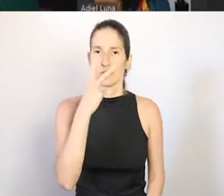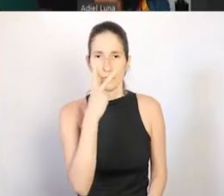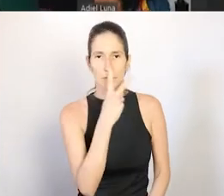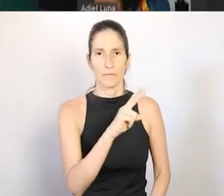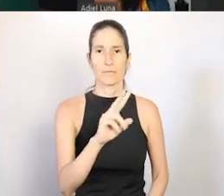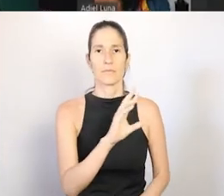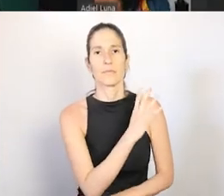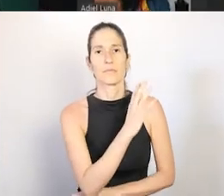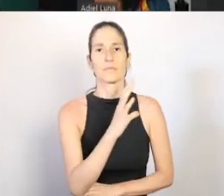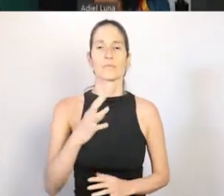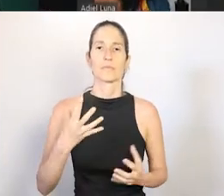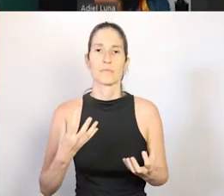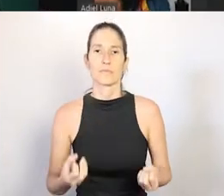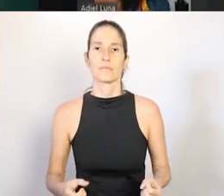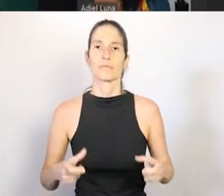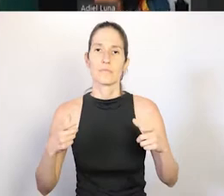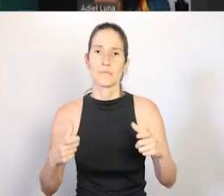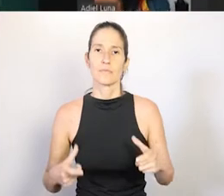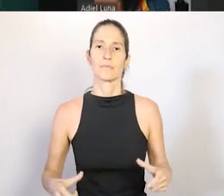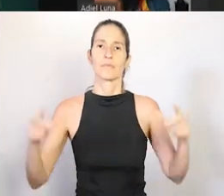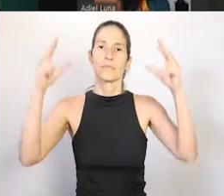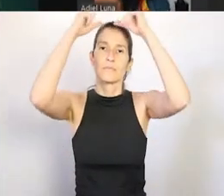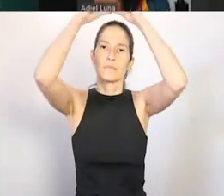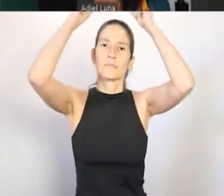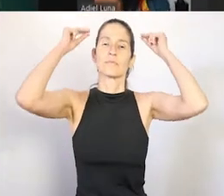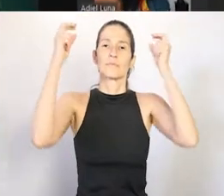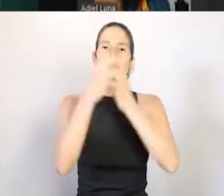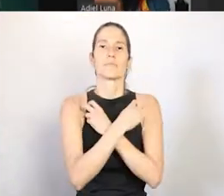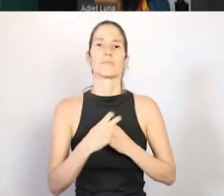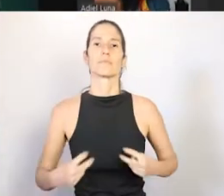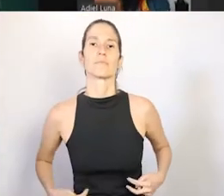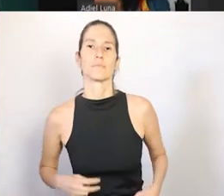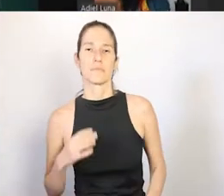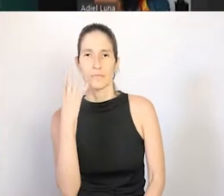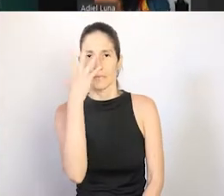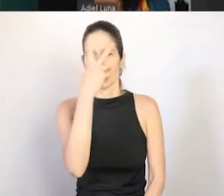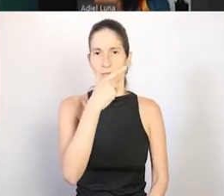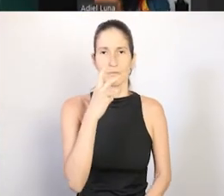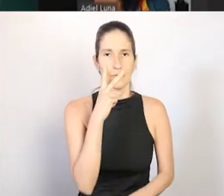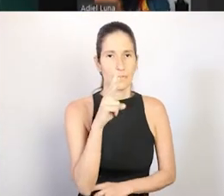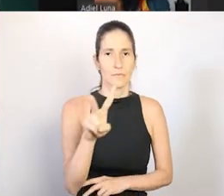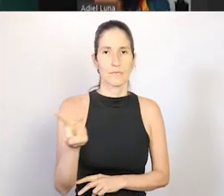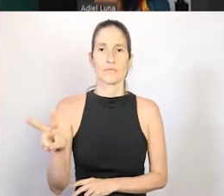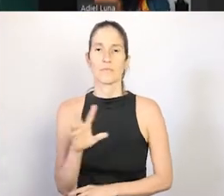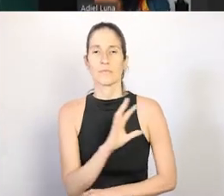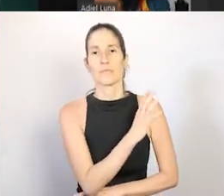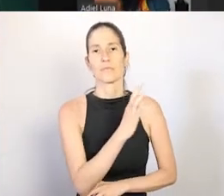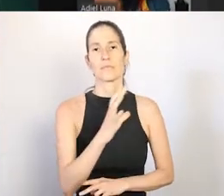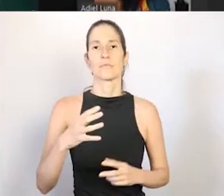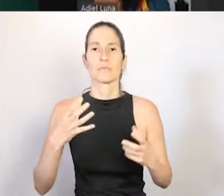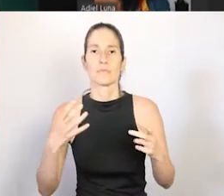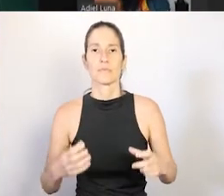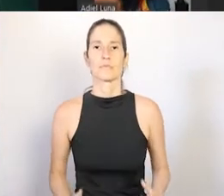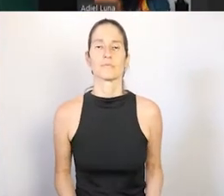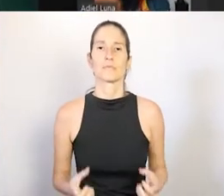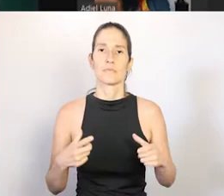chorou por mim, chorou por mim, chorou por mim, chorou por mim, chorou por mim, chorou. Como é bonito